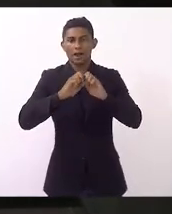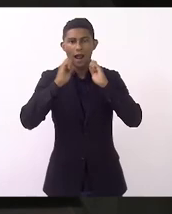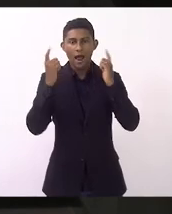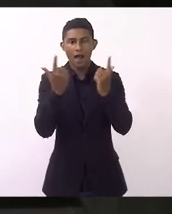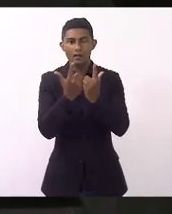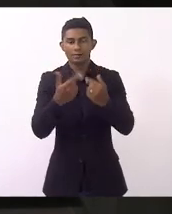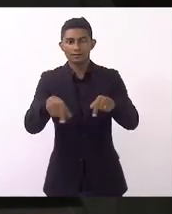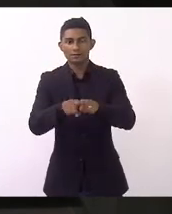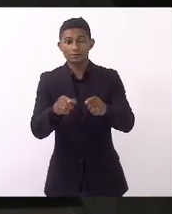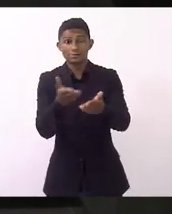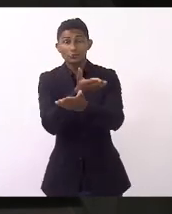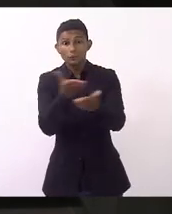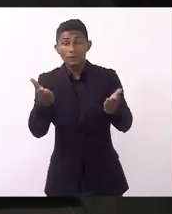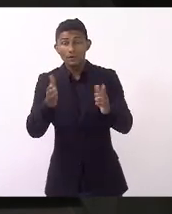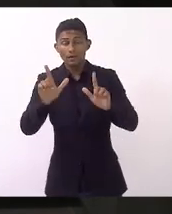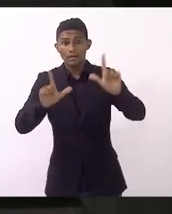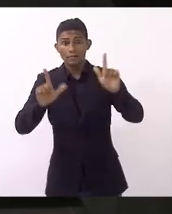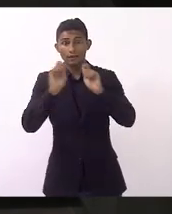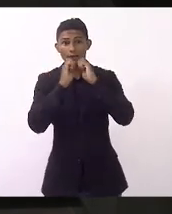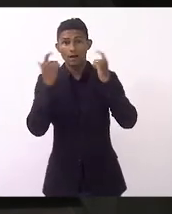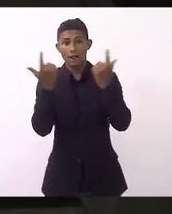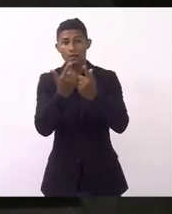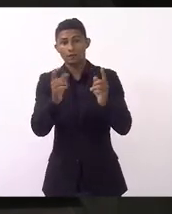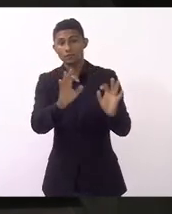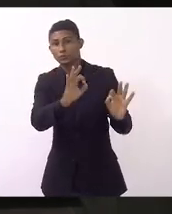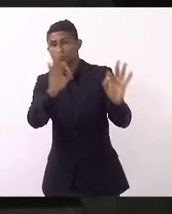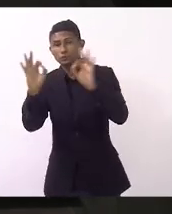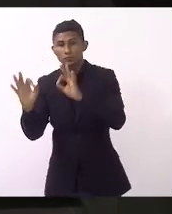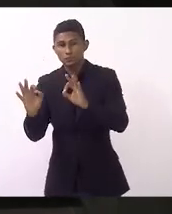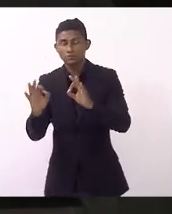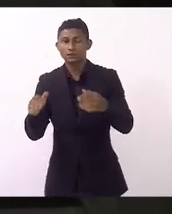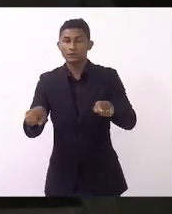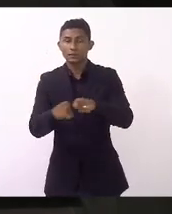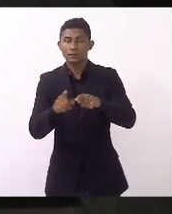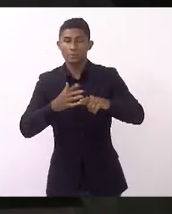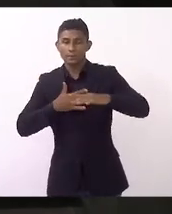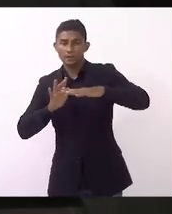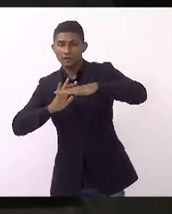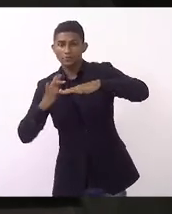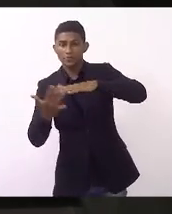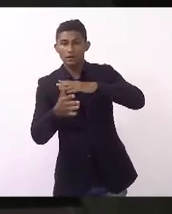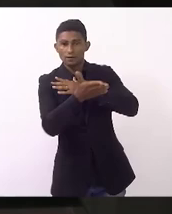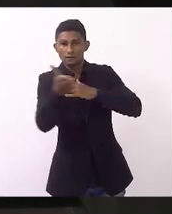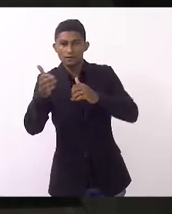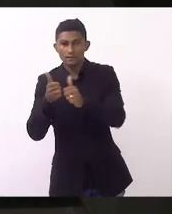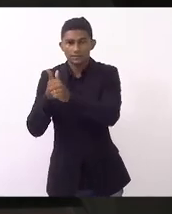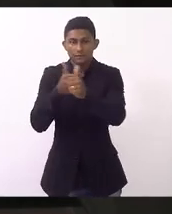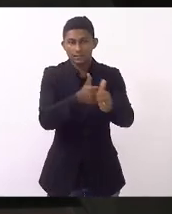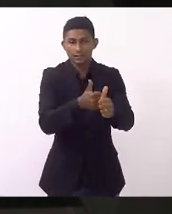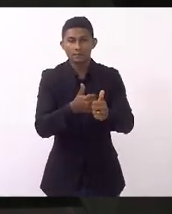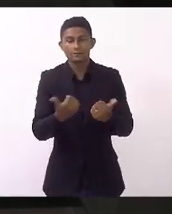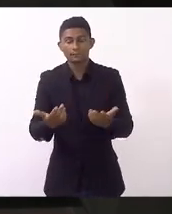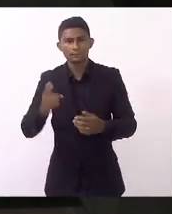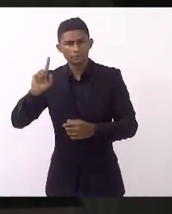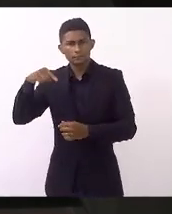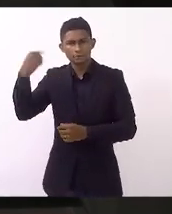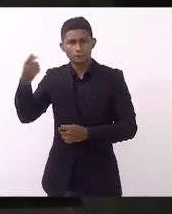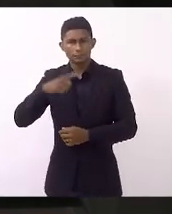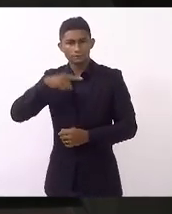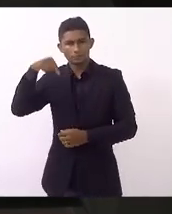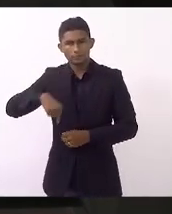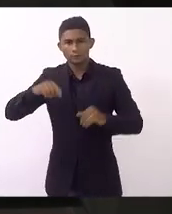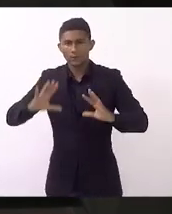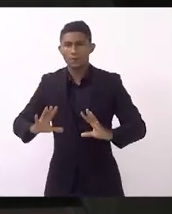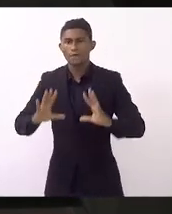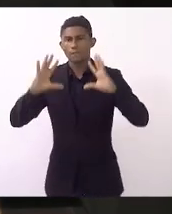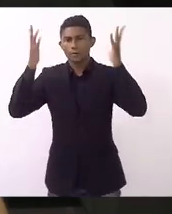sobretudo, que nos acompanham pela TV Alerj e nos seguem pelas redes sociais. Teremos daqui a pouco um evento muito